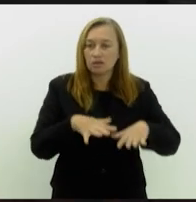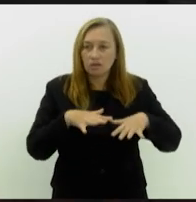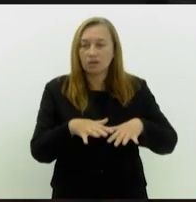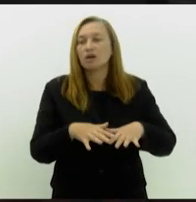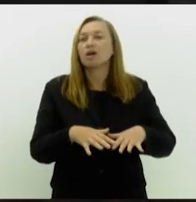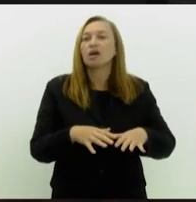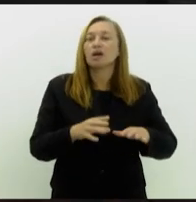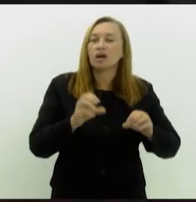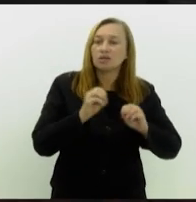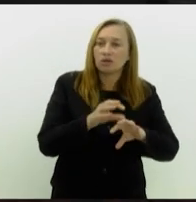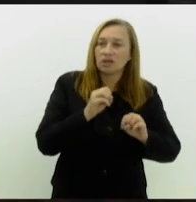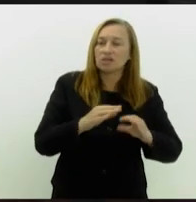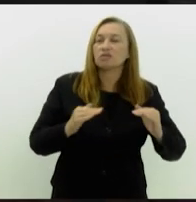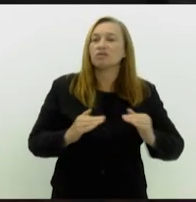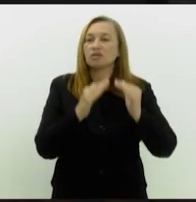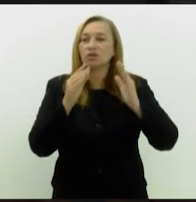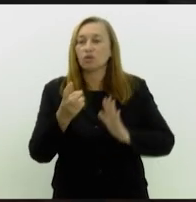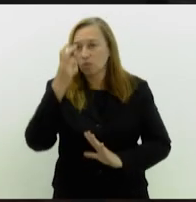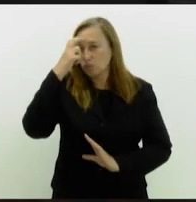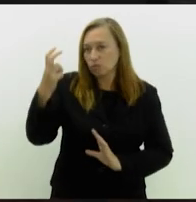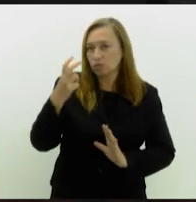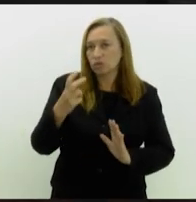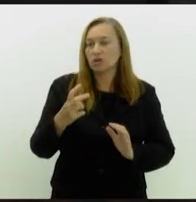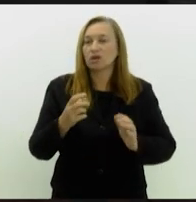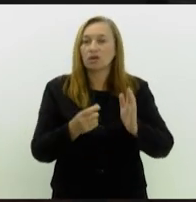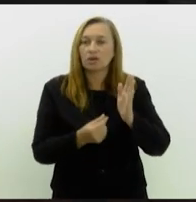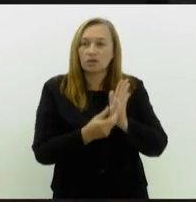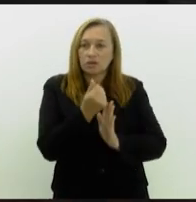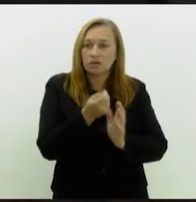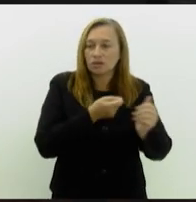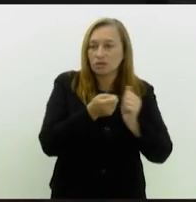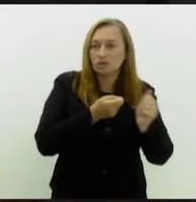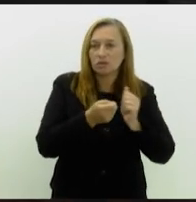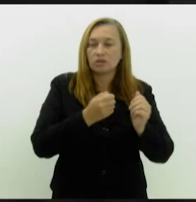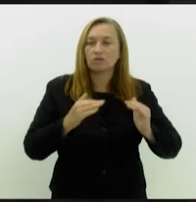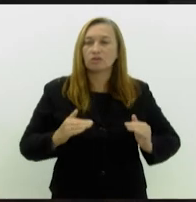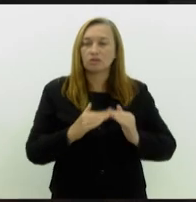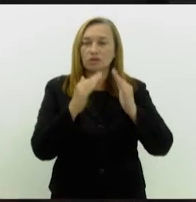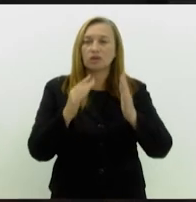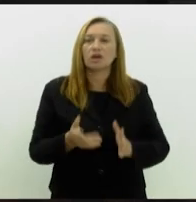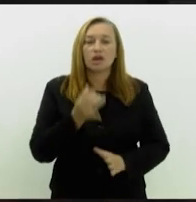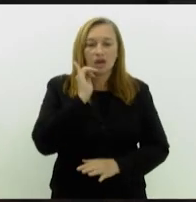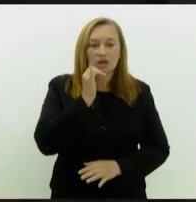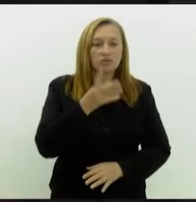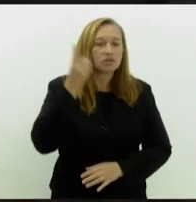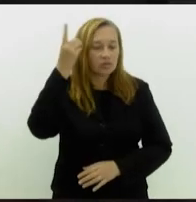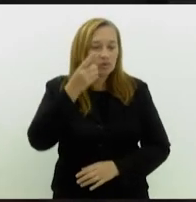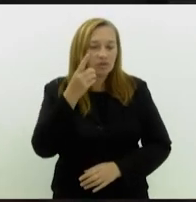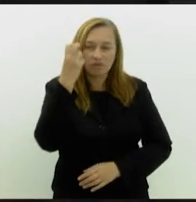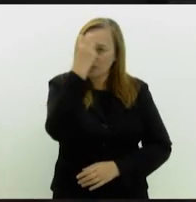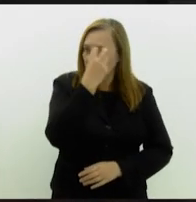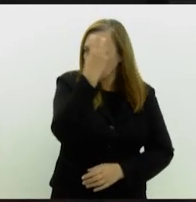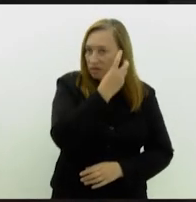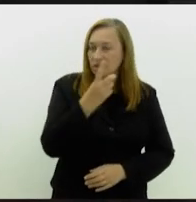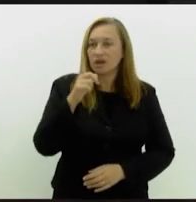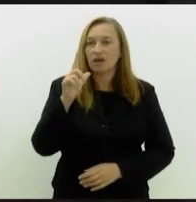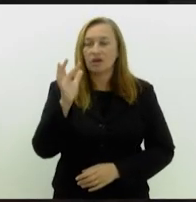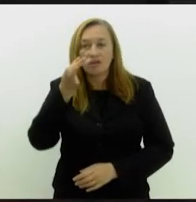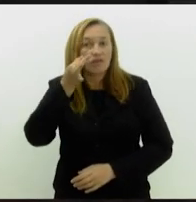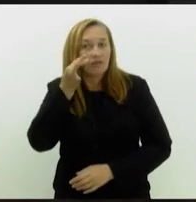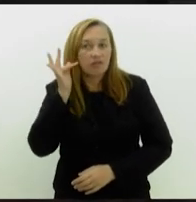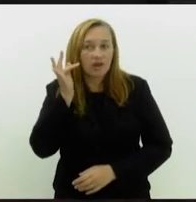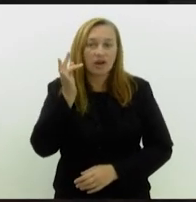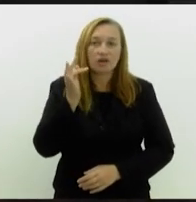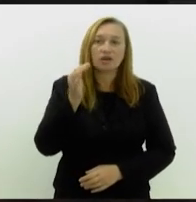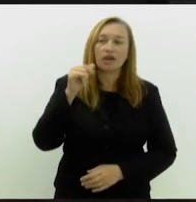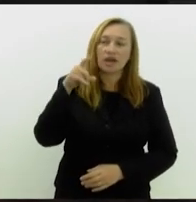favorável cultura favorável orçamento finalização financeira e controle favorável Deputado Verônica Lima Flávio Serafim Verônica Lima